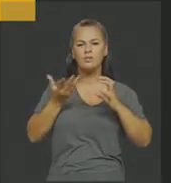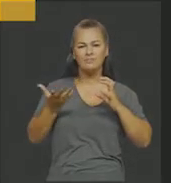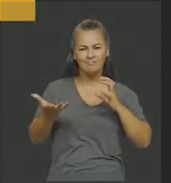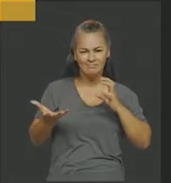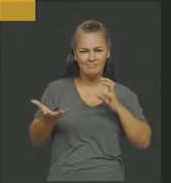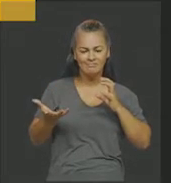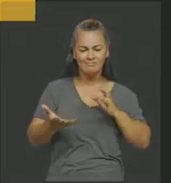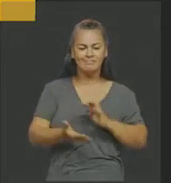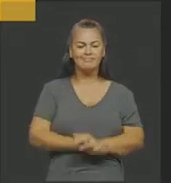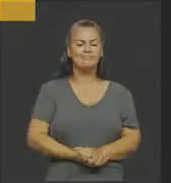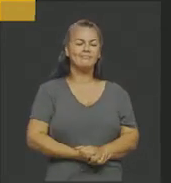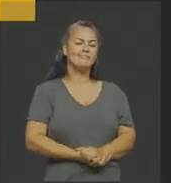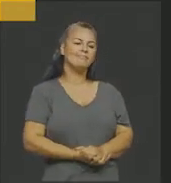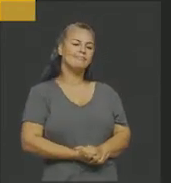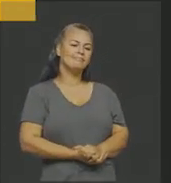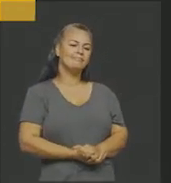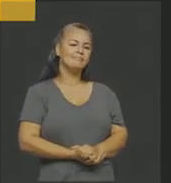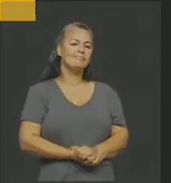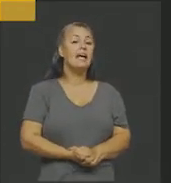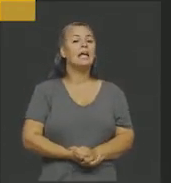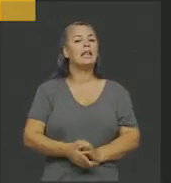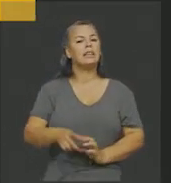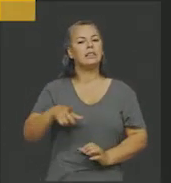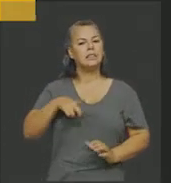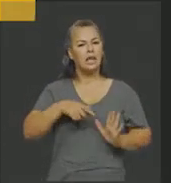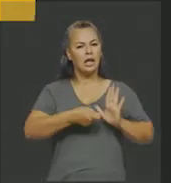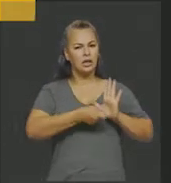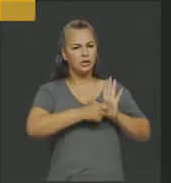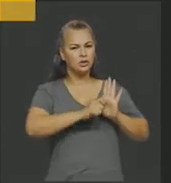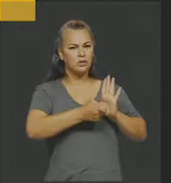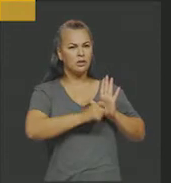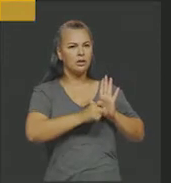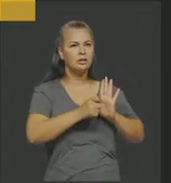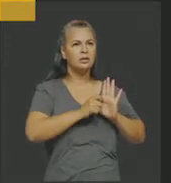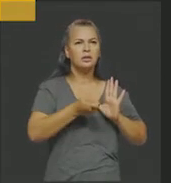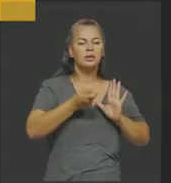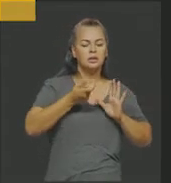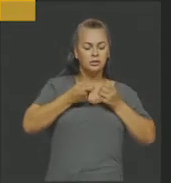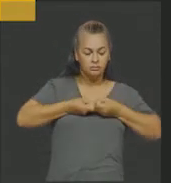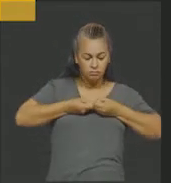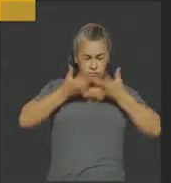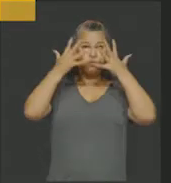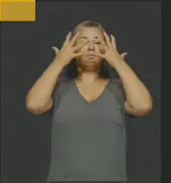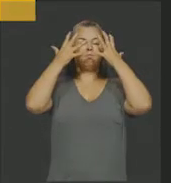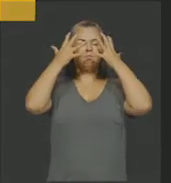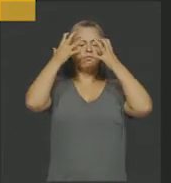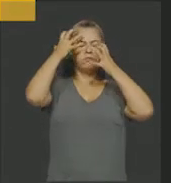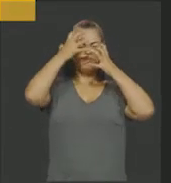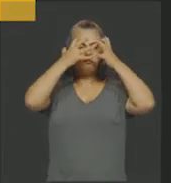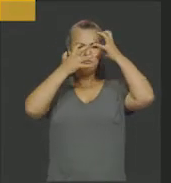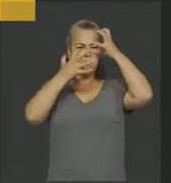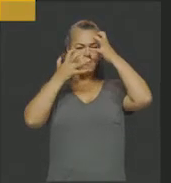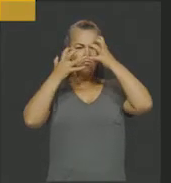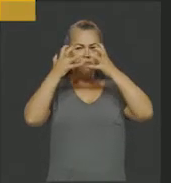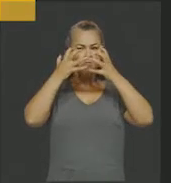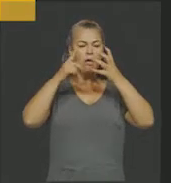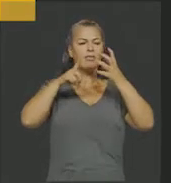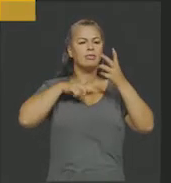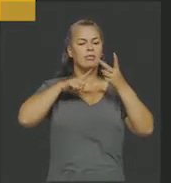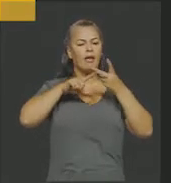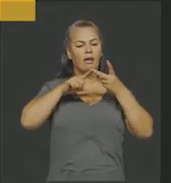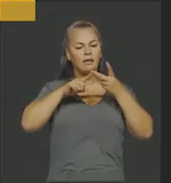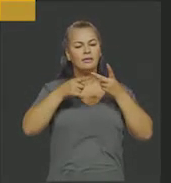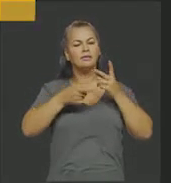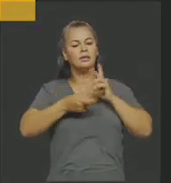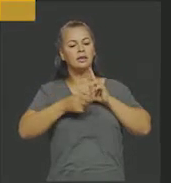Tá, nós temos drogas que são perturbadoras do sistema nervoso central, nós temos drogas que são